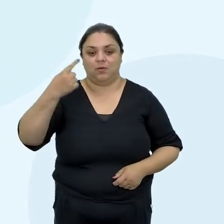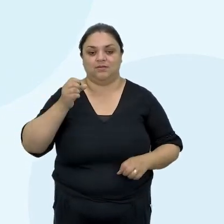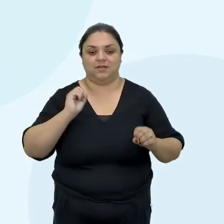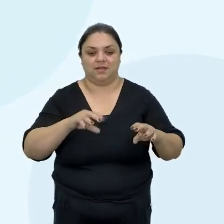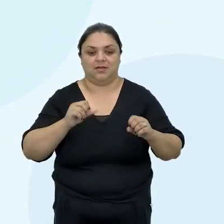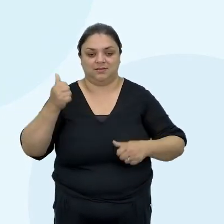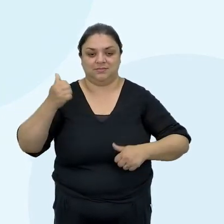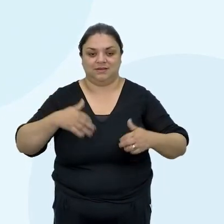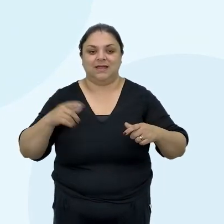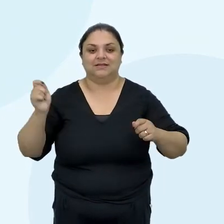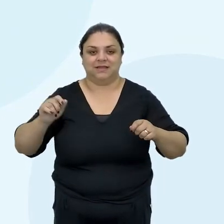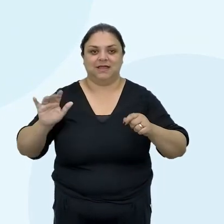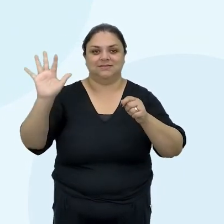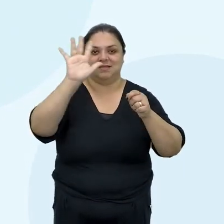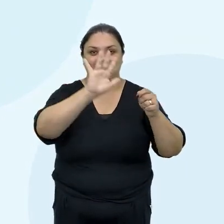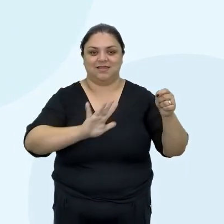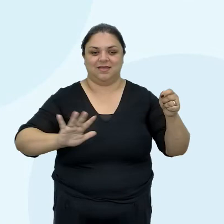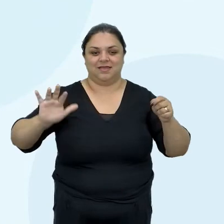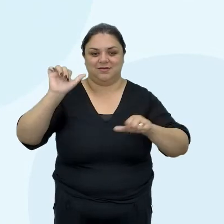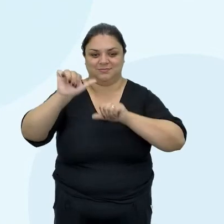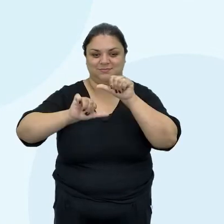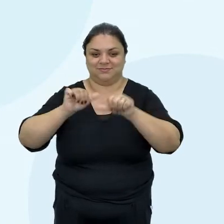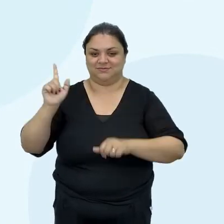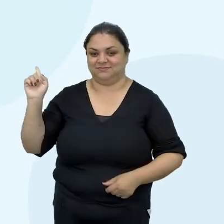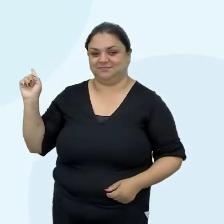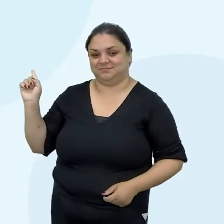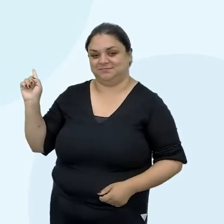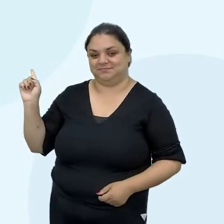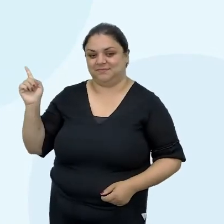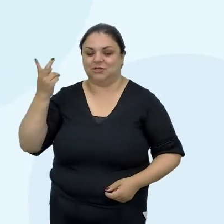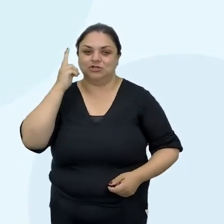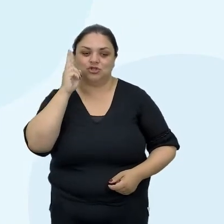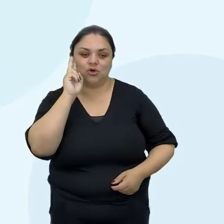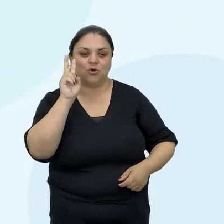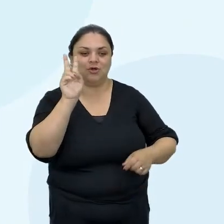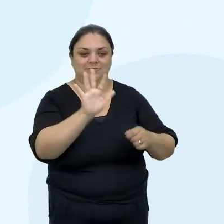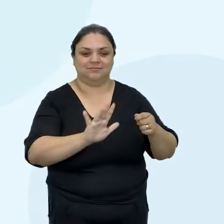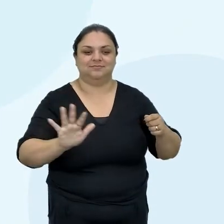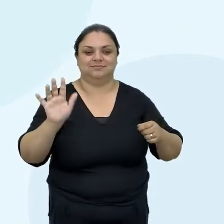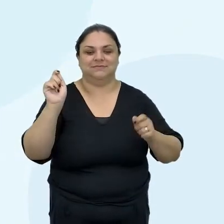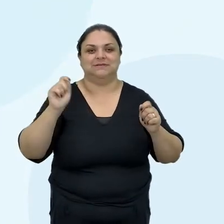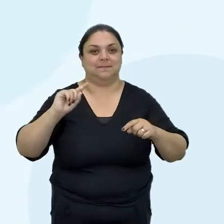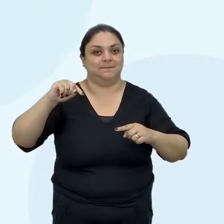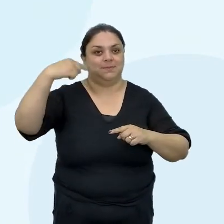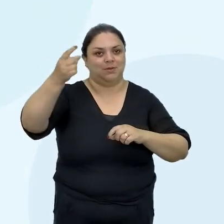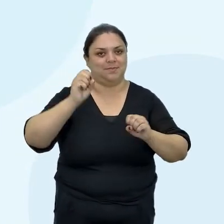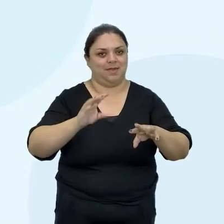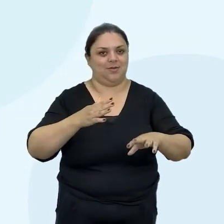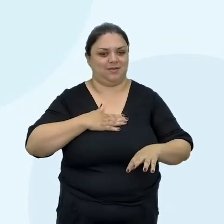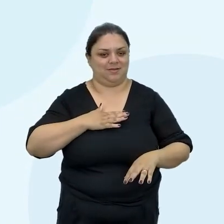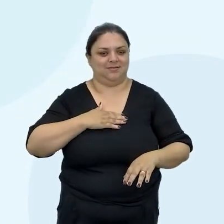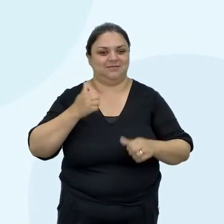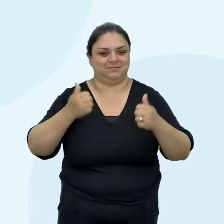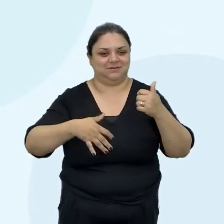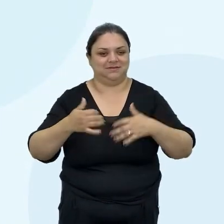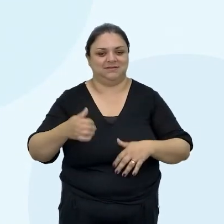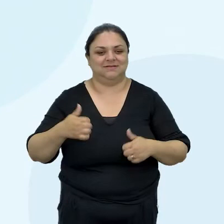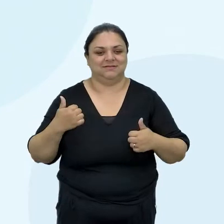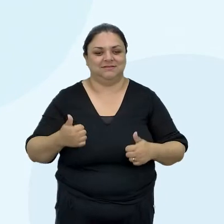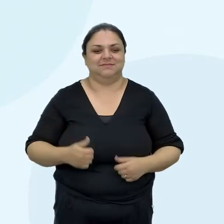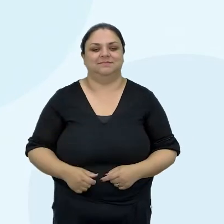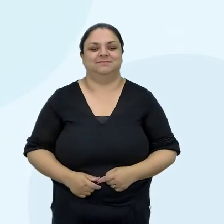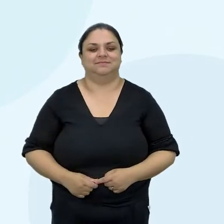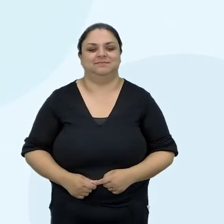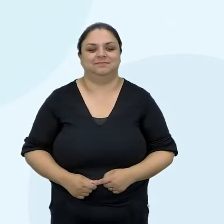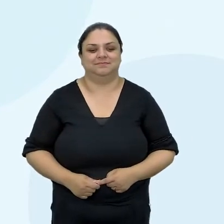colocar colocam um o fundo cenário. também, né? Eu coloquei um fundo, eu coloquei a historinha toda. Isso tudo a gente vai fazer na minha aula lá. Tá bom? Não Legal. adianta a minha aula, não. Deixa eu Não, imagina, mostrar.